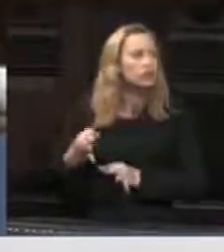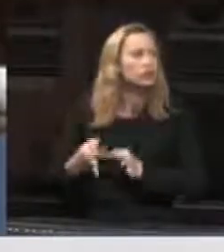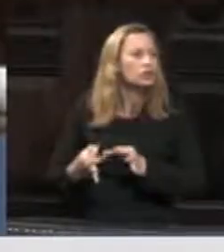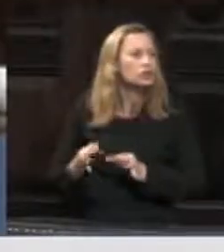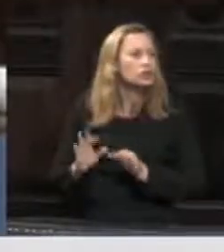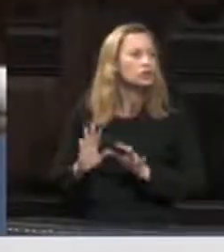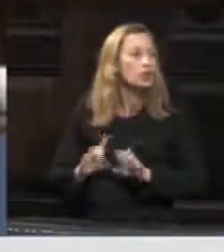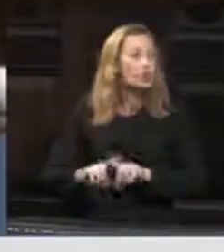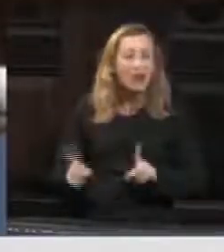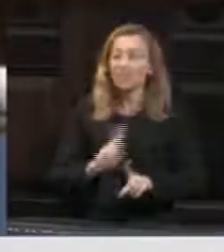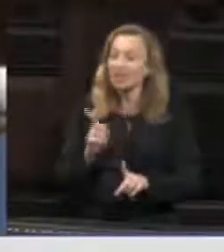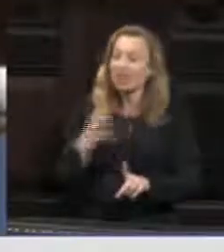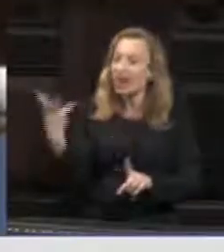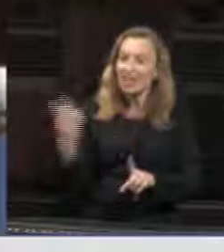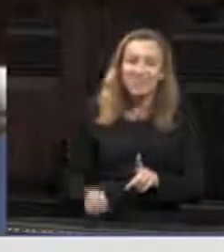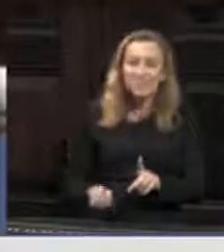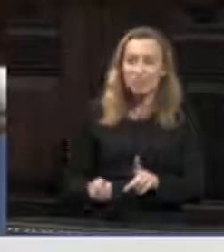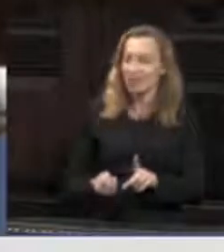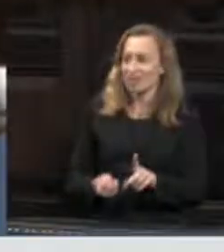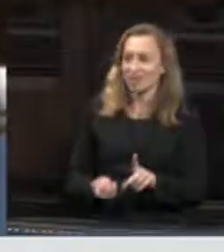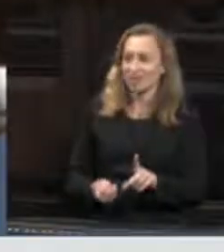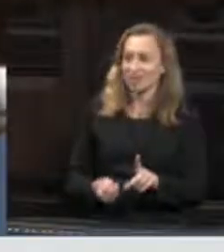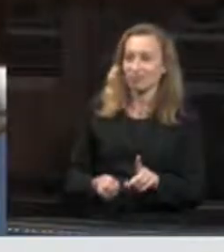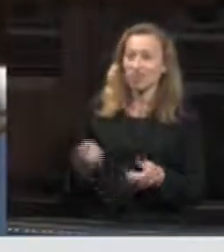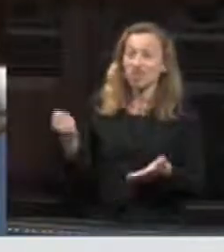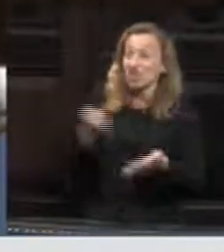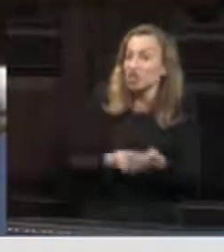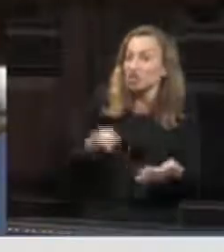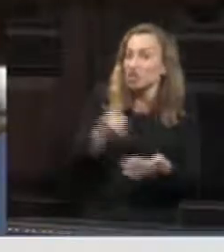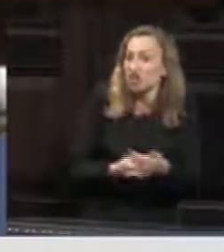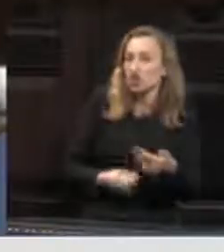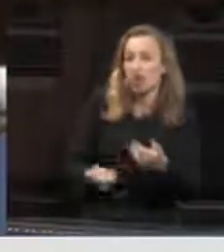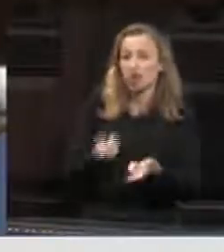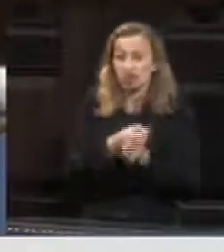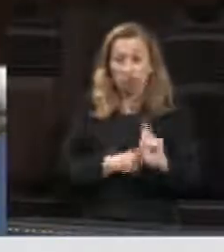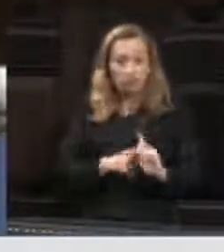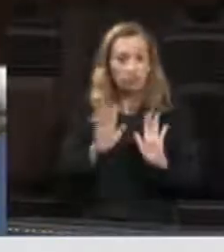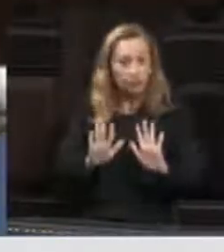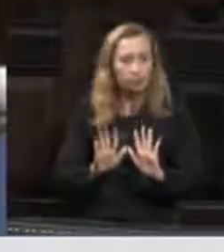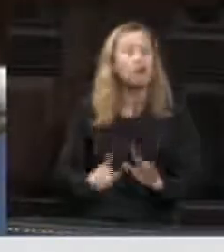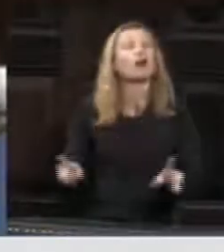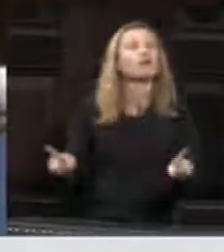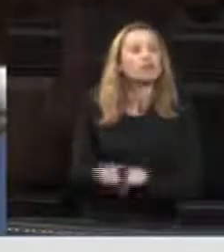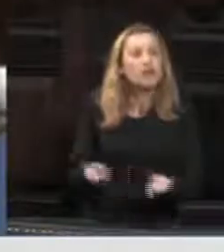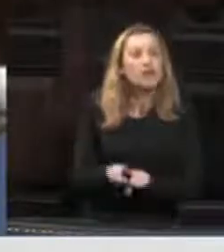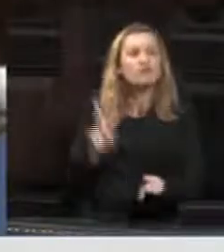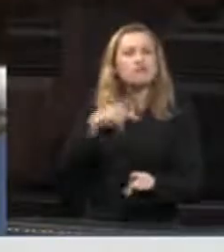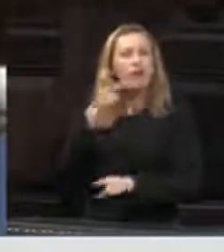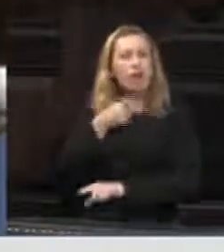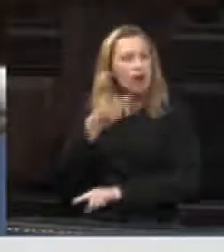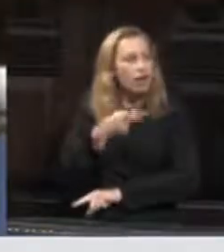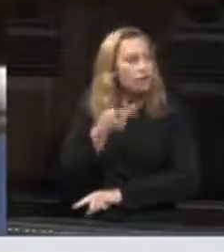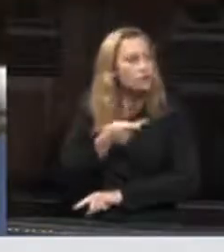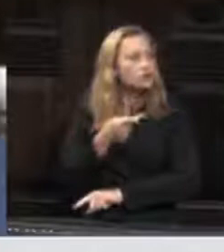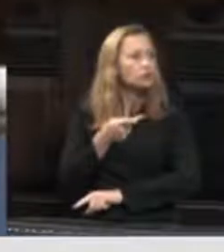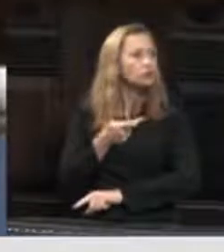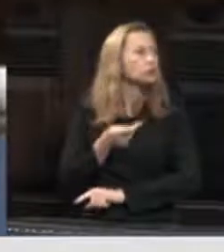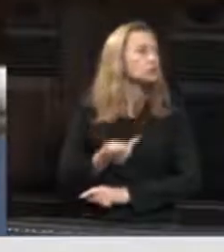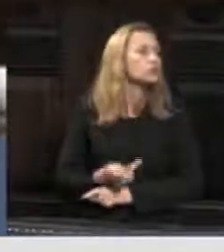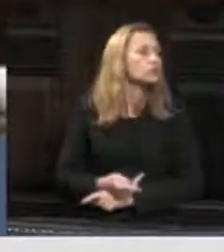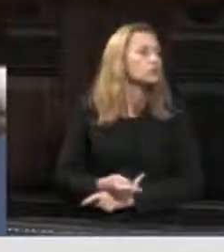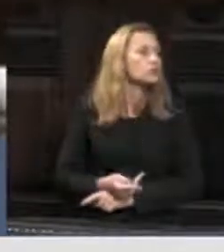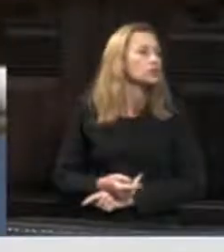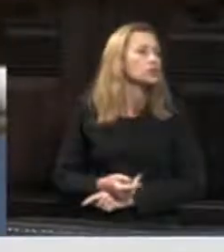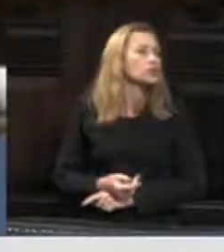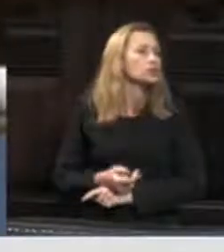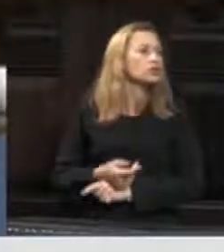não foram bem sucedidas no sentido a gente cobrar essa dívida falamos também longamente sobre a questão dos subsídios e